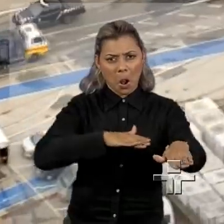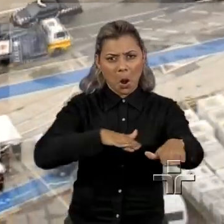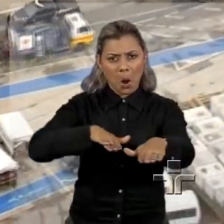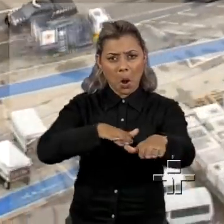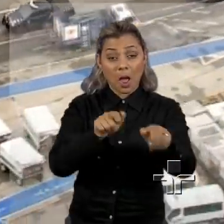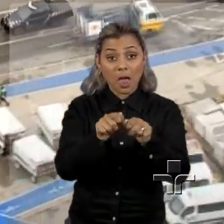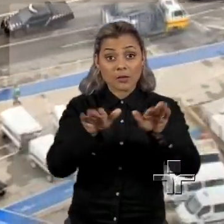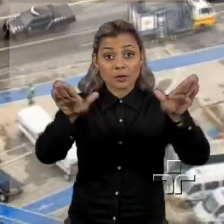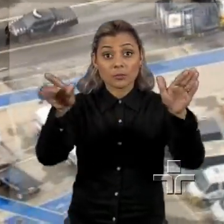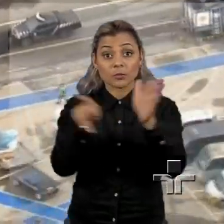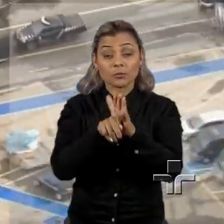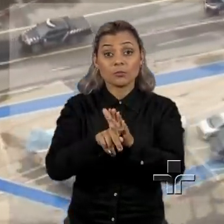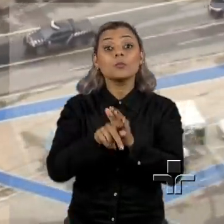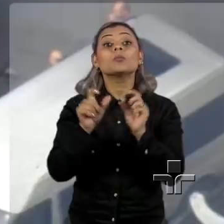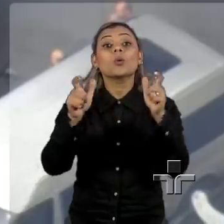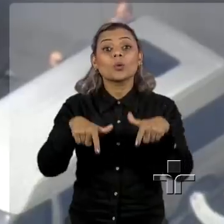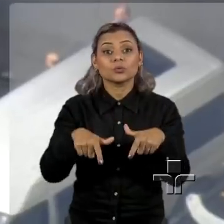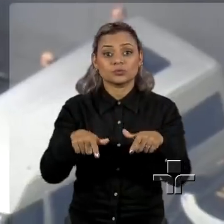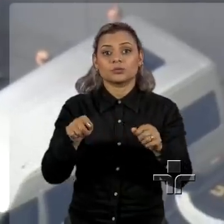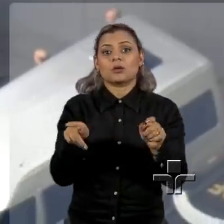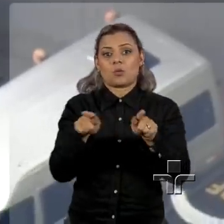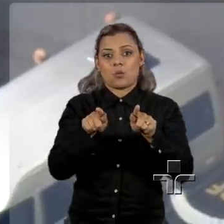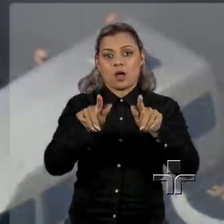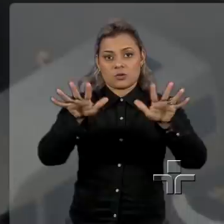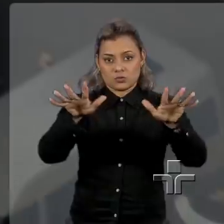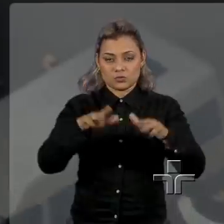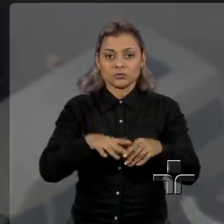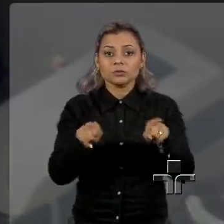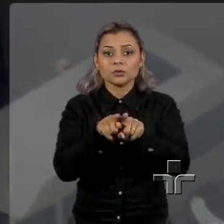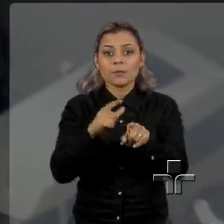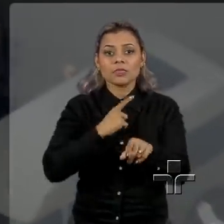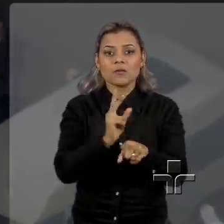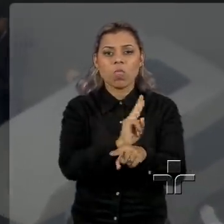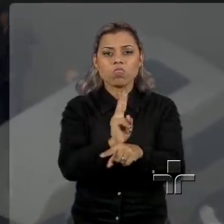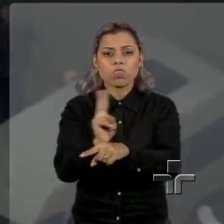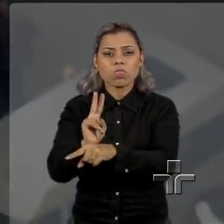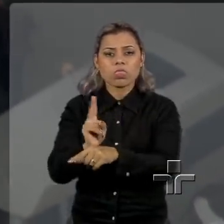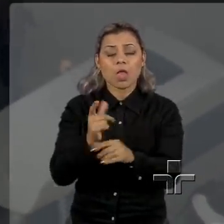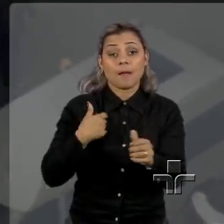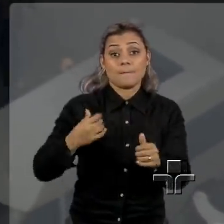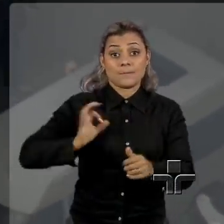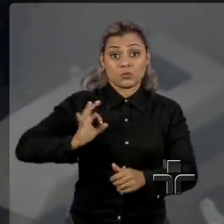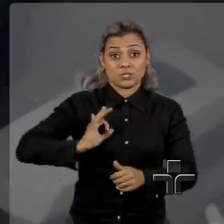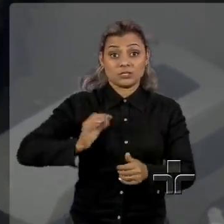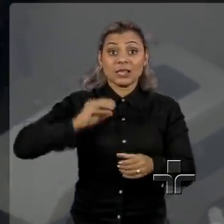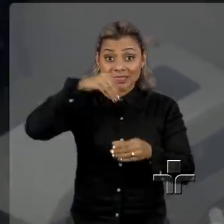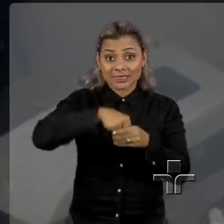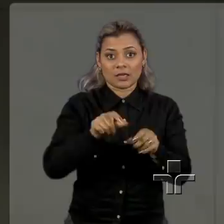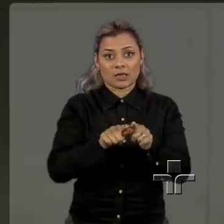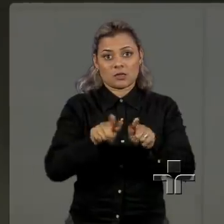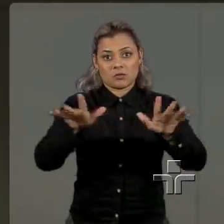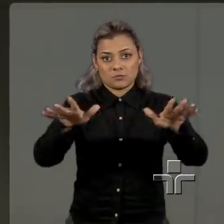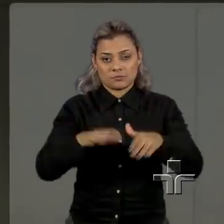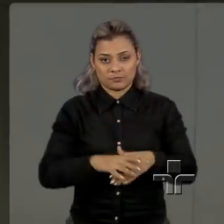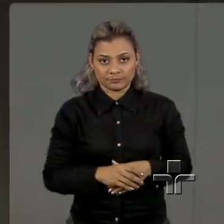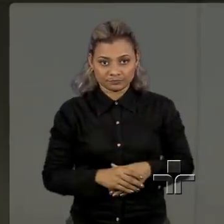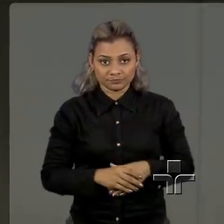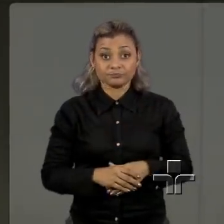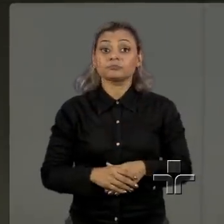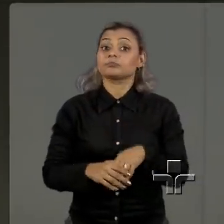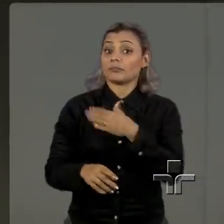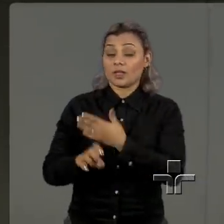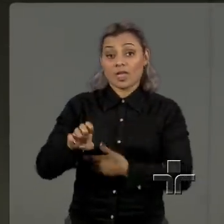em Guarulhos. Temer foi acompanhado por policiais até a sede da Polícia Federal, dentro do aeroporto. Ali,